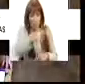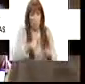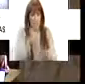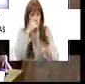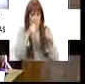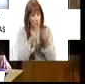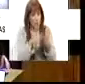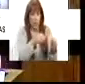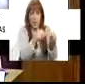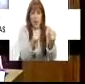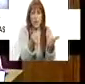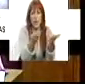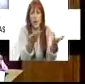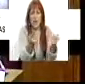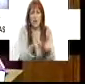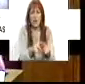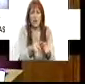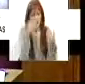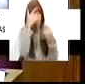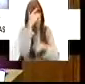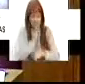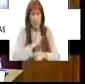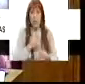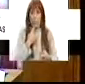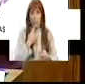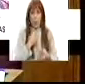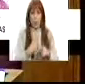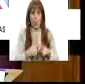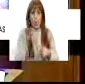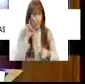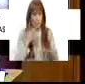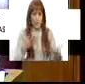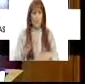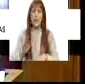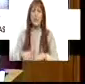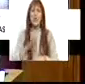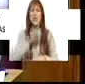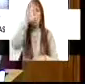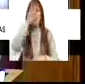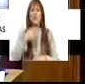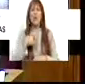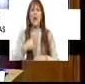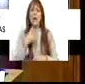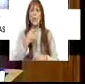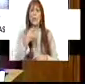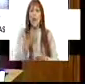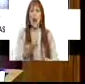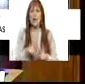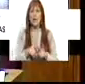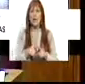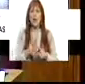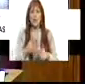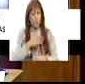dos utentes e do território. E isso, na nossa perspectiva, é por demais importante. E é por isso, Sr. Ministro, que lhe quero colocar aqui a questão dos